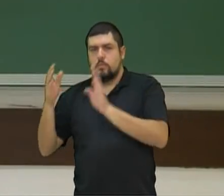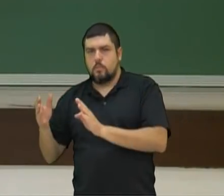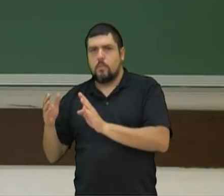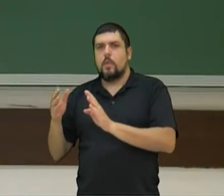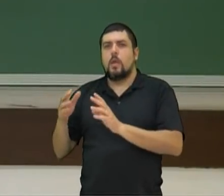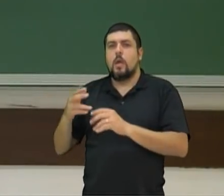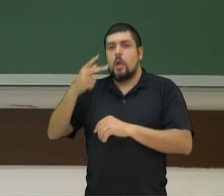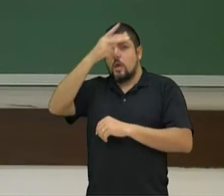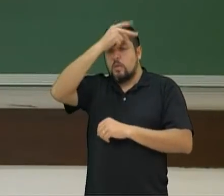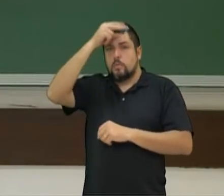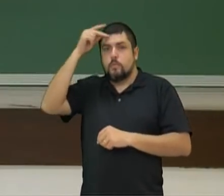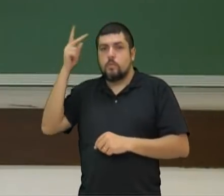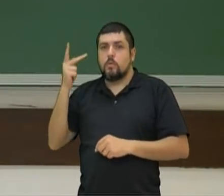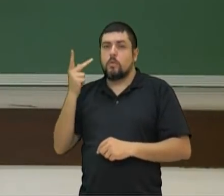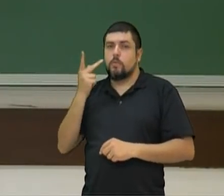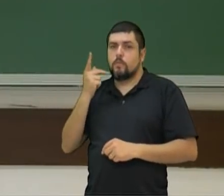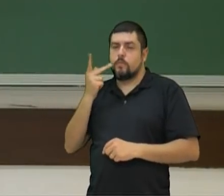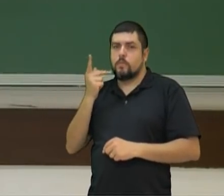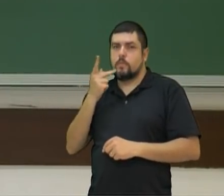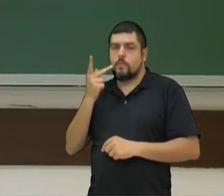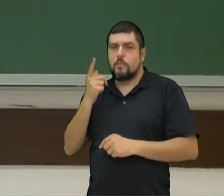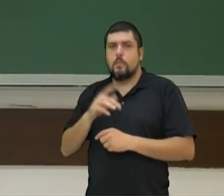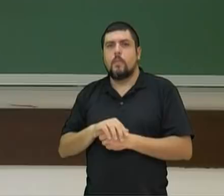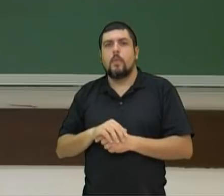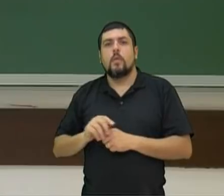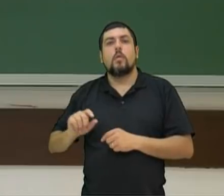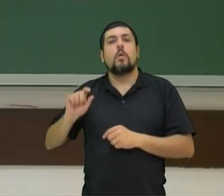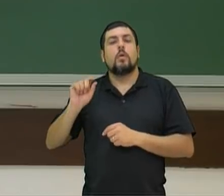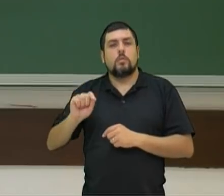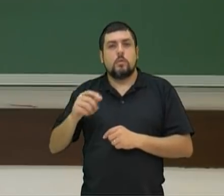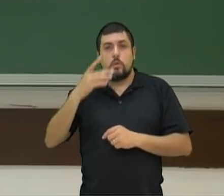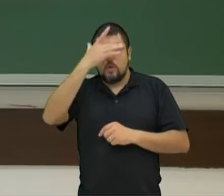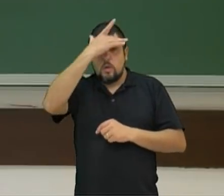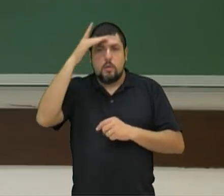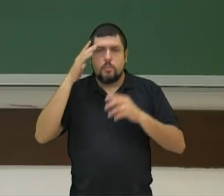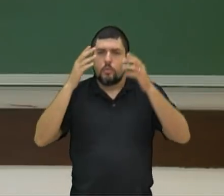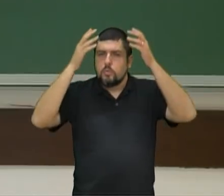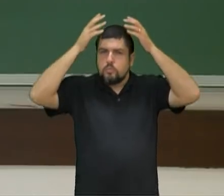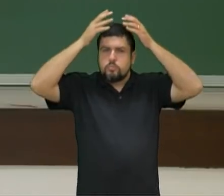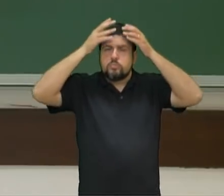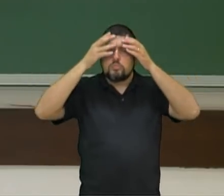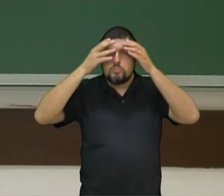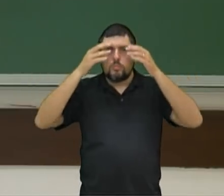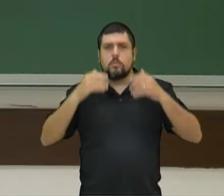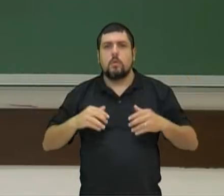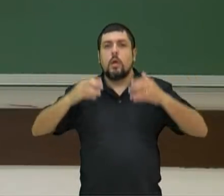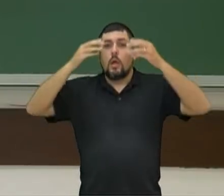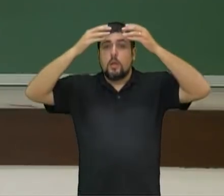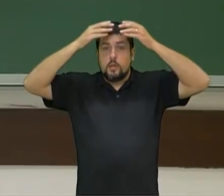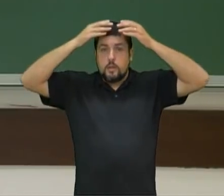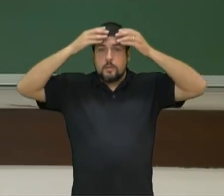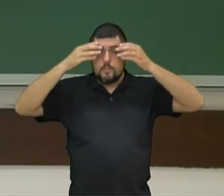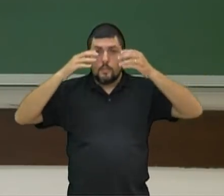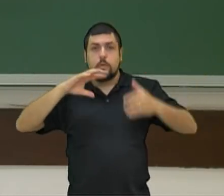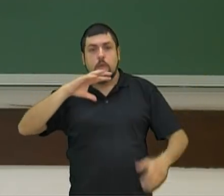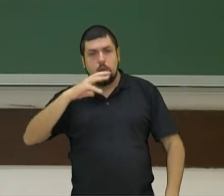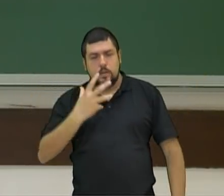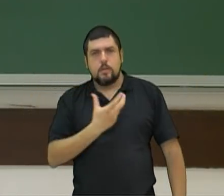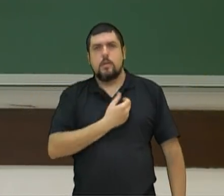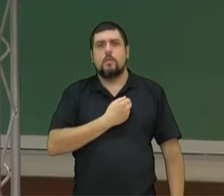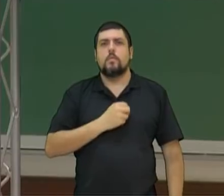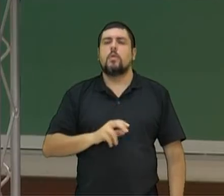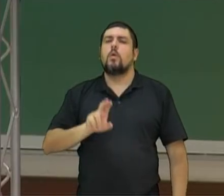Fortaleza. Também tem uma pessoa utilizando o capacete. Capacete salva vidas. Use sempre